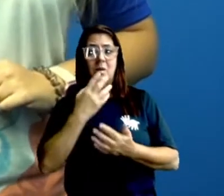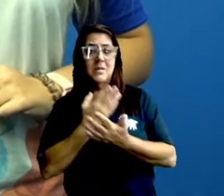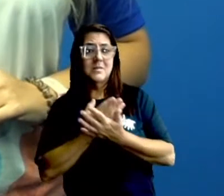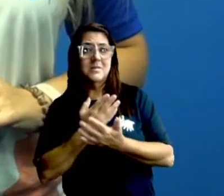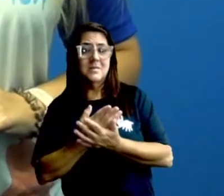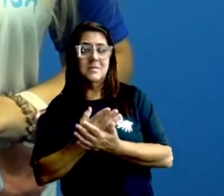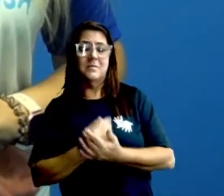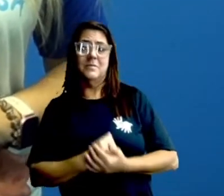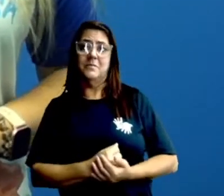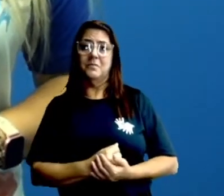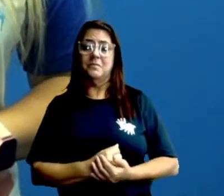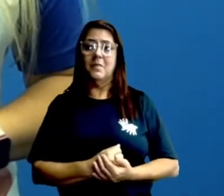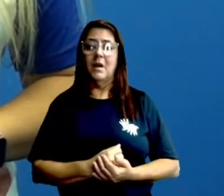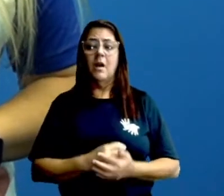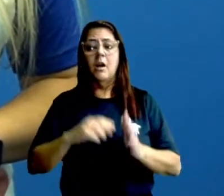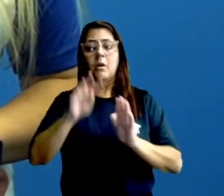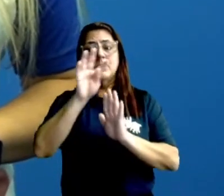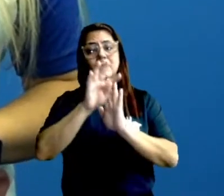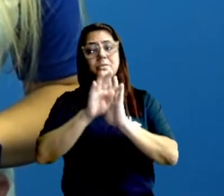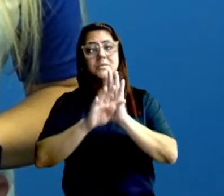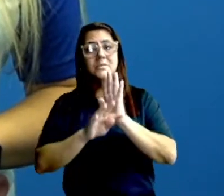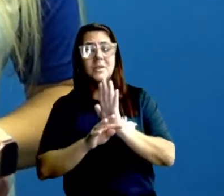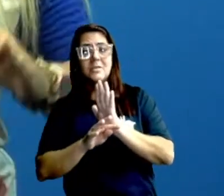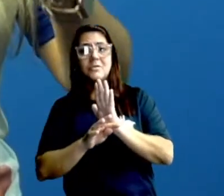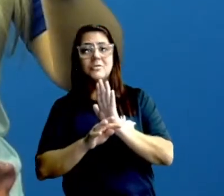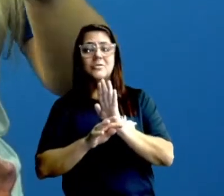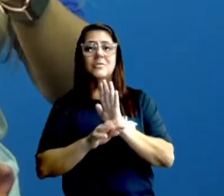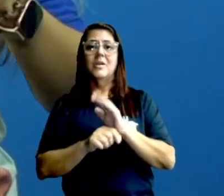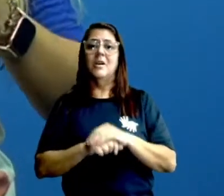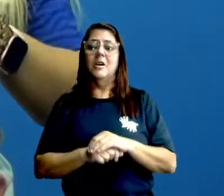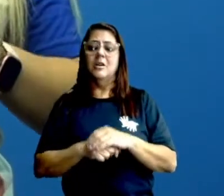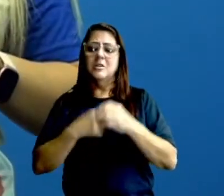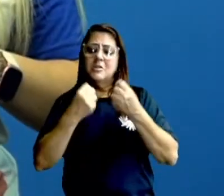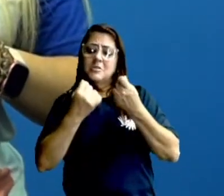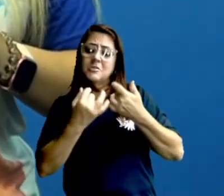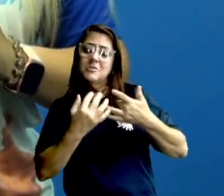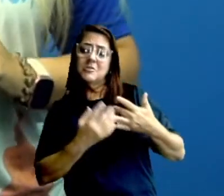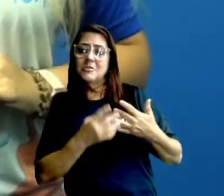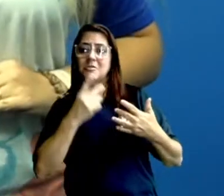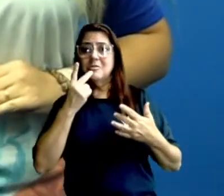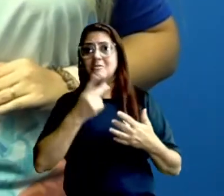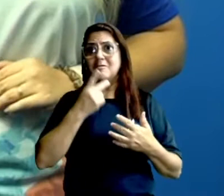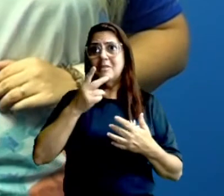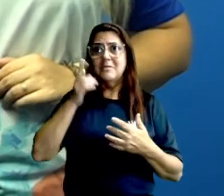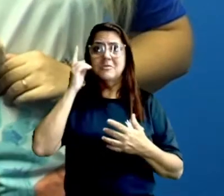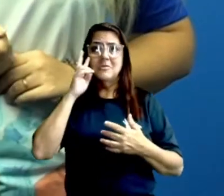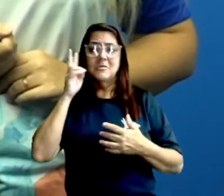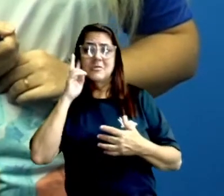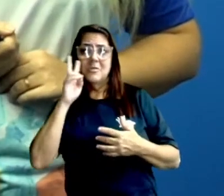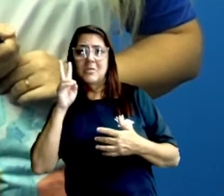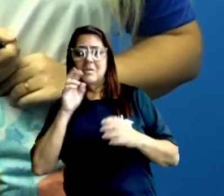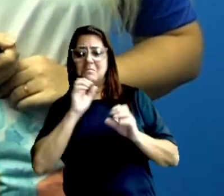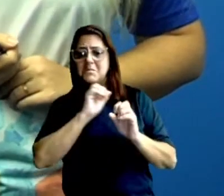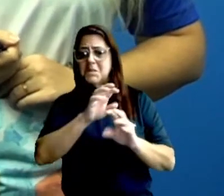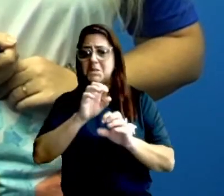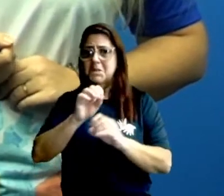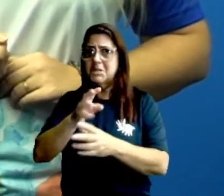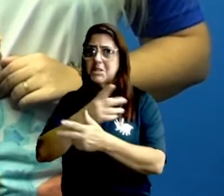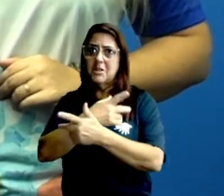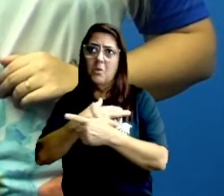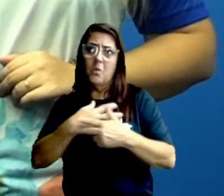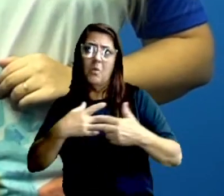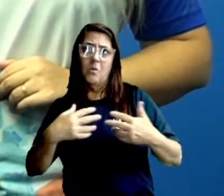Fábula é um tipo de texto que conta uma história e no final dessa história traz um ensinamento,